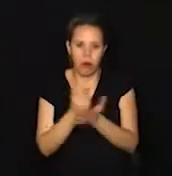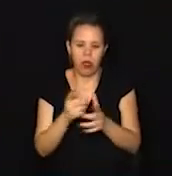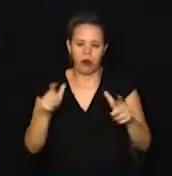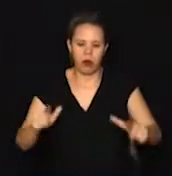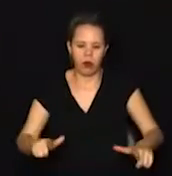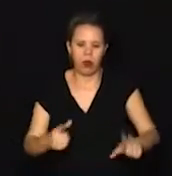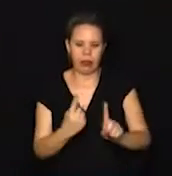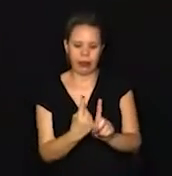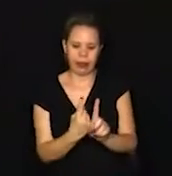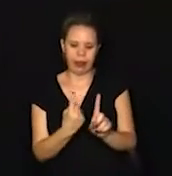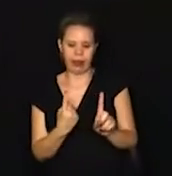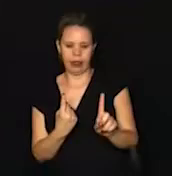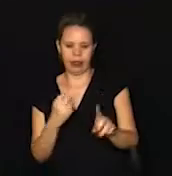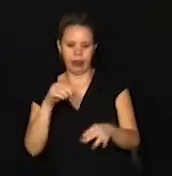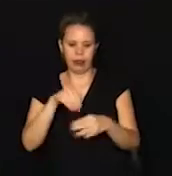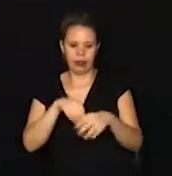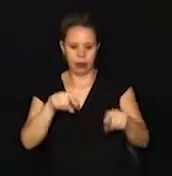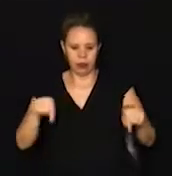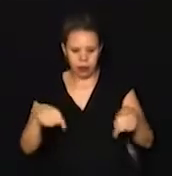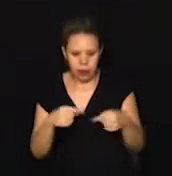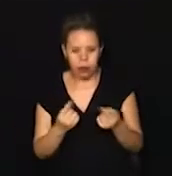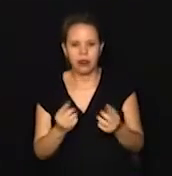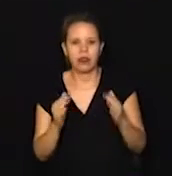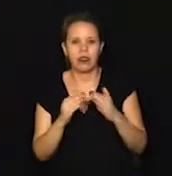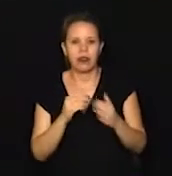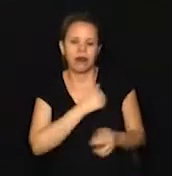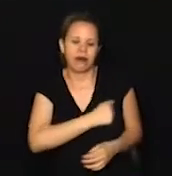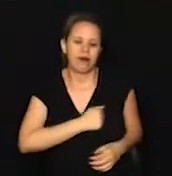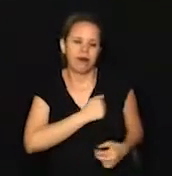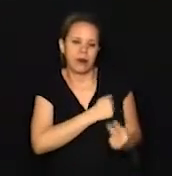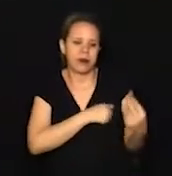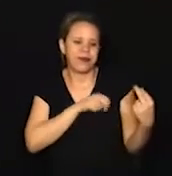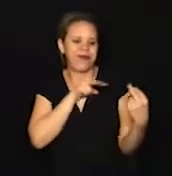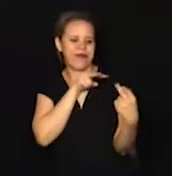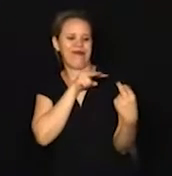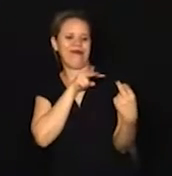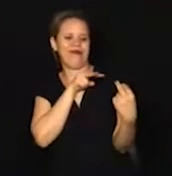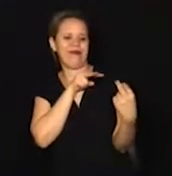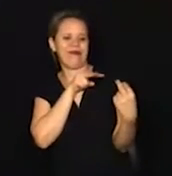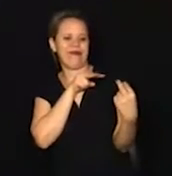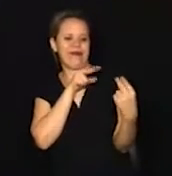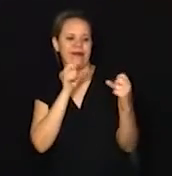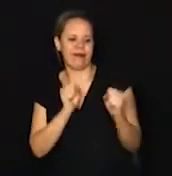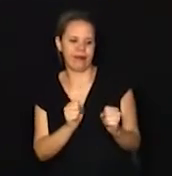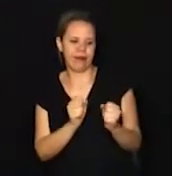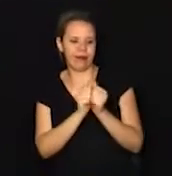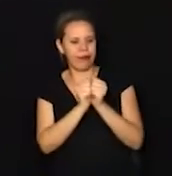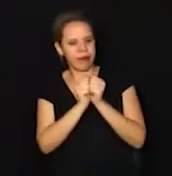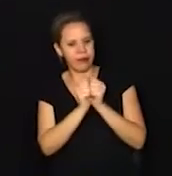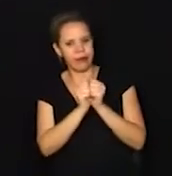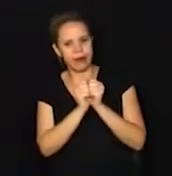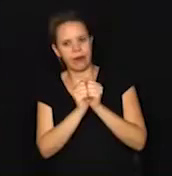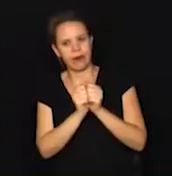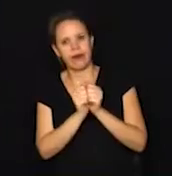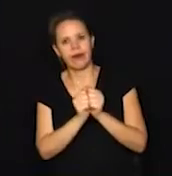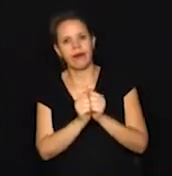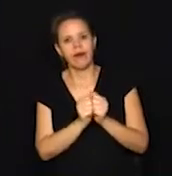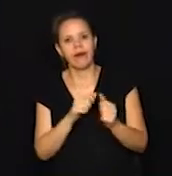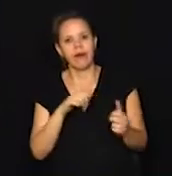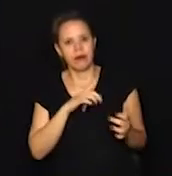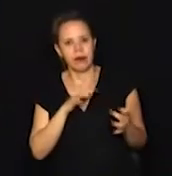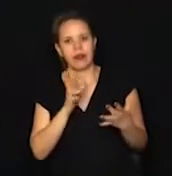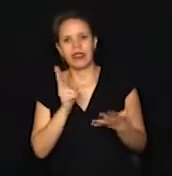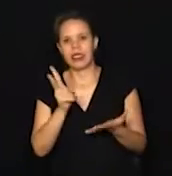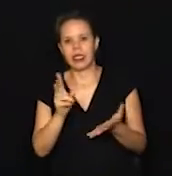guardar uma distância, né? Matar a saudade com o olhar, poder estar junto, mas tendo ali,